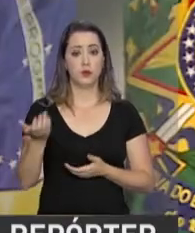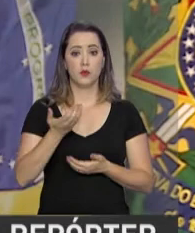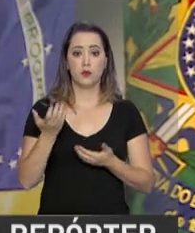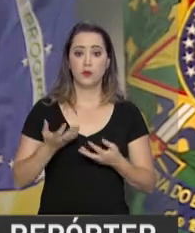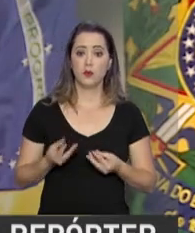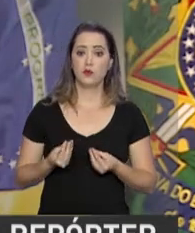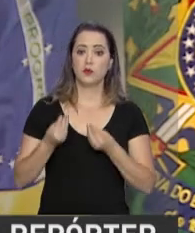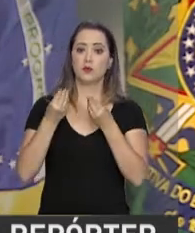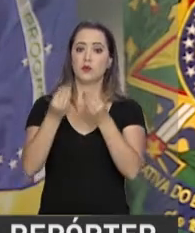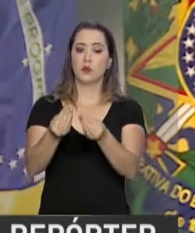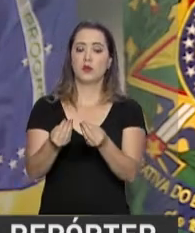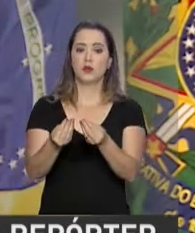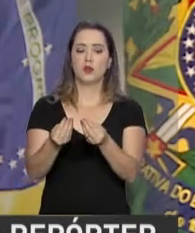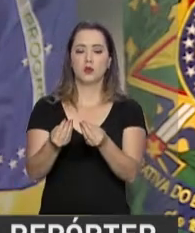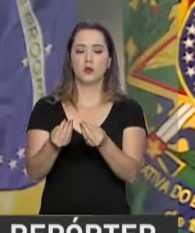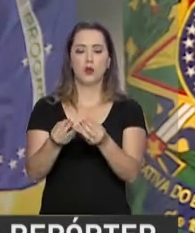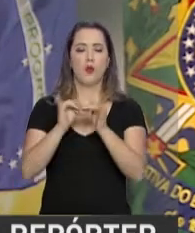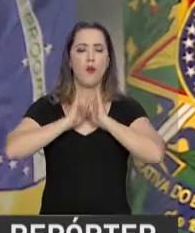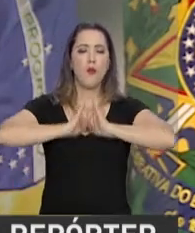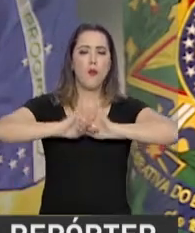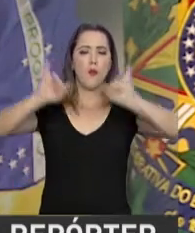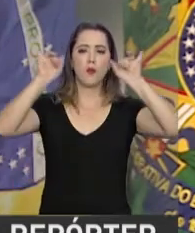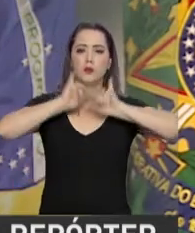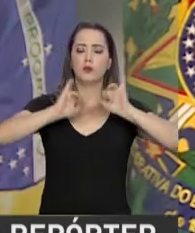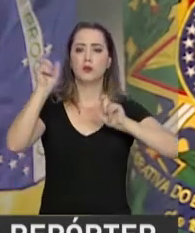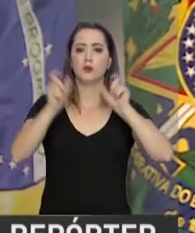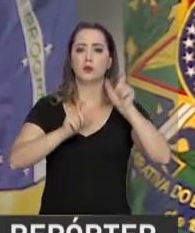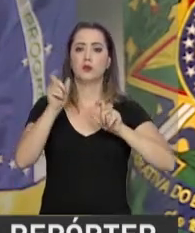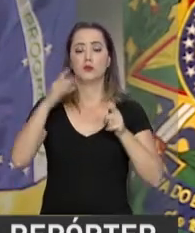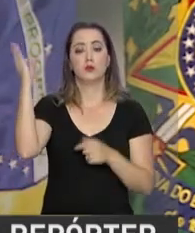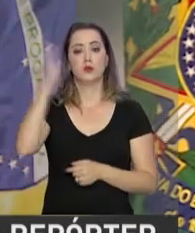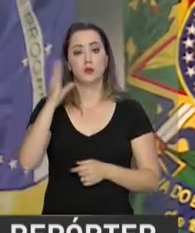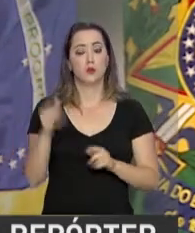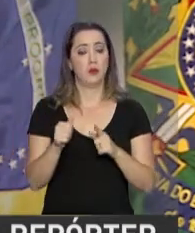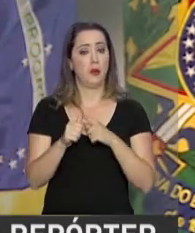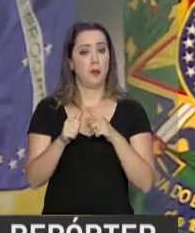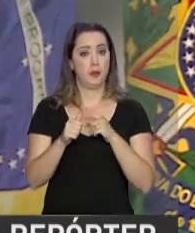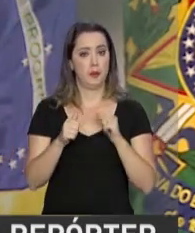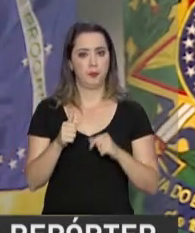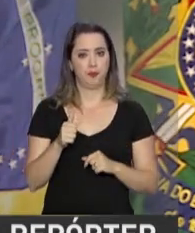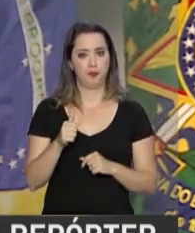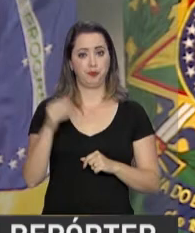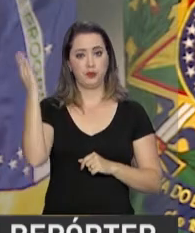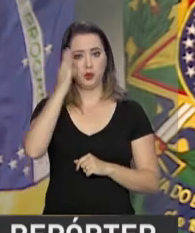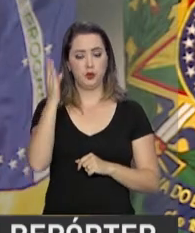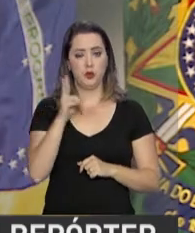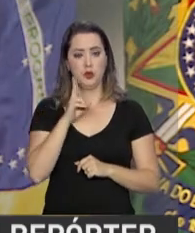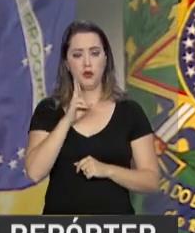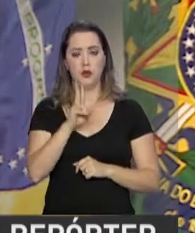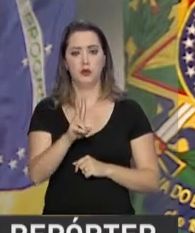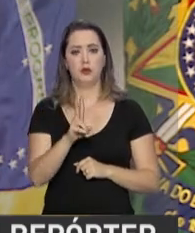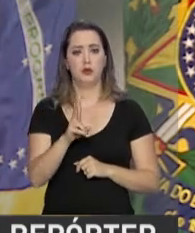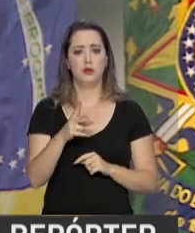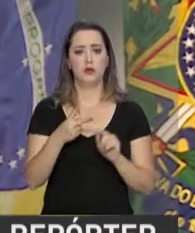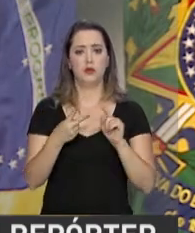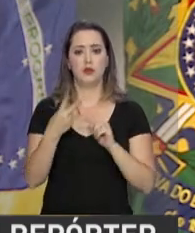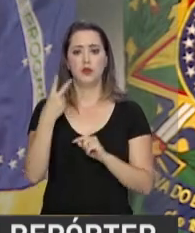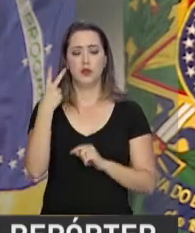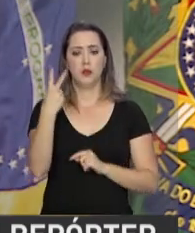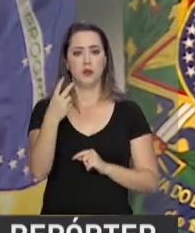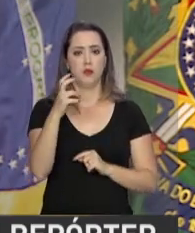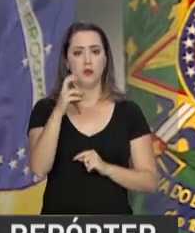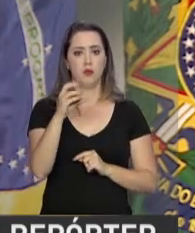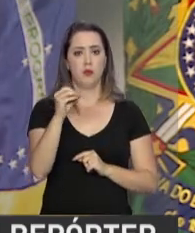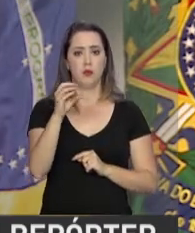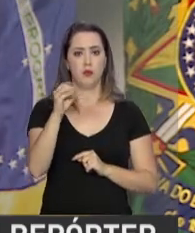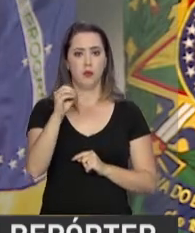boas notícias a todos os brasileiros e brasileiras a primeira delas o brasil foi considerado por 2.500